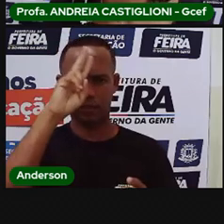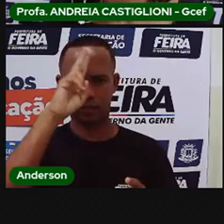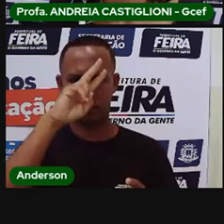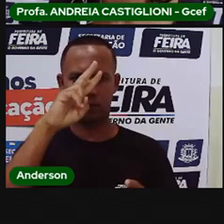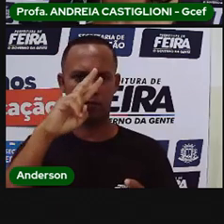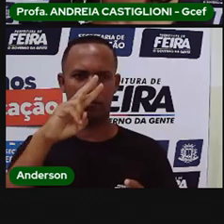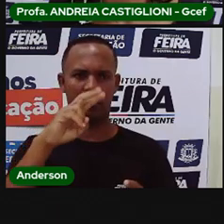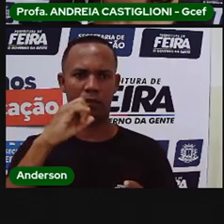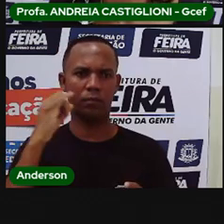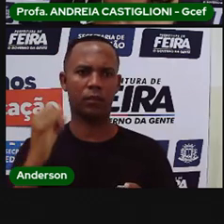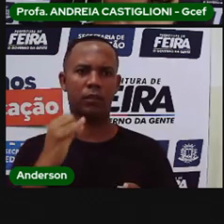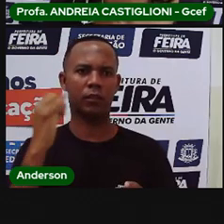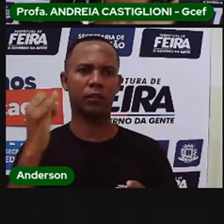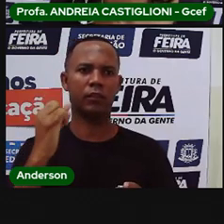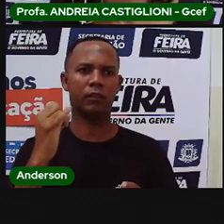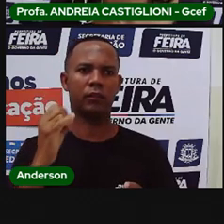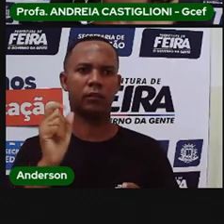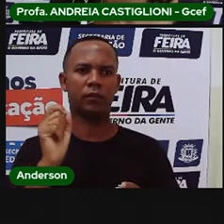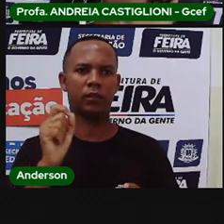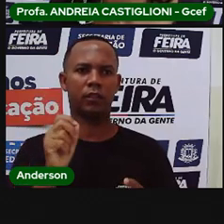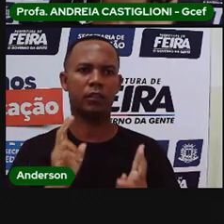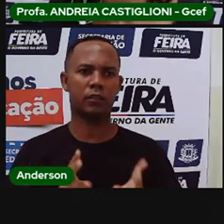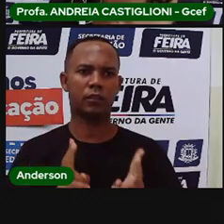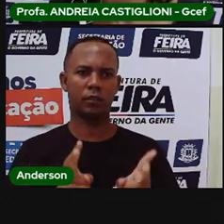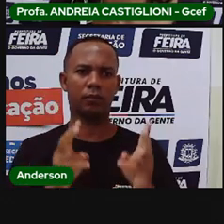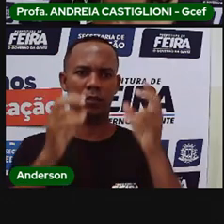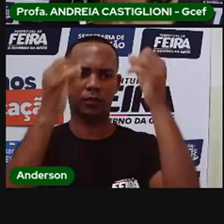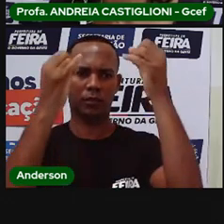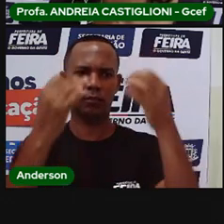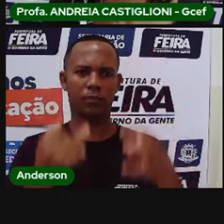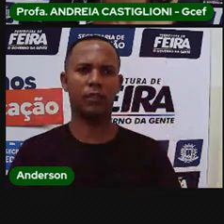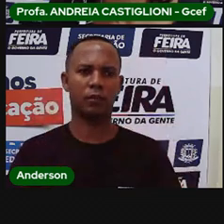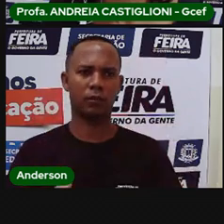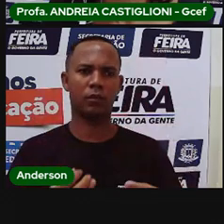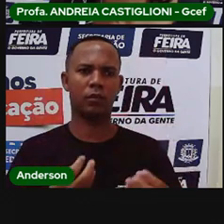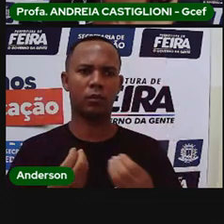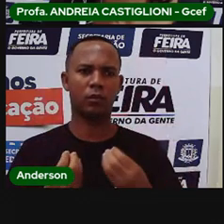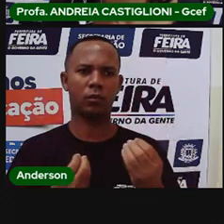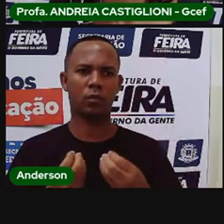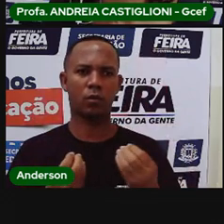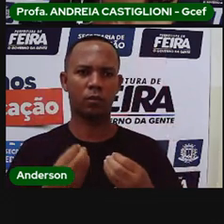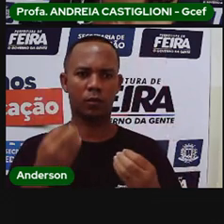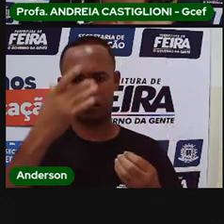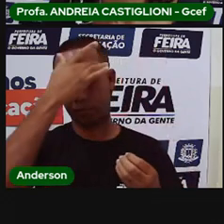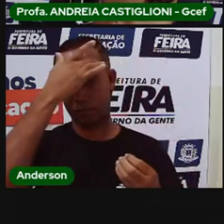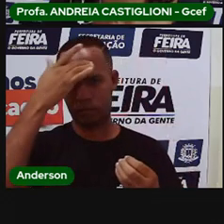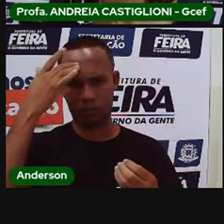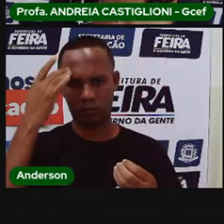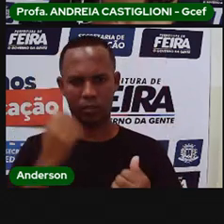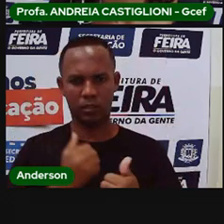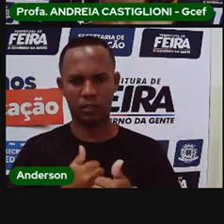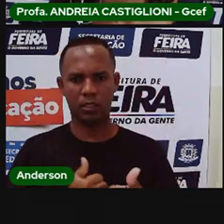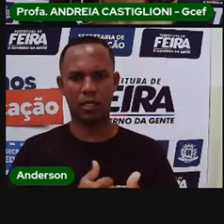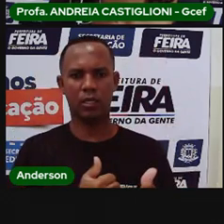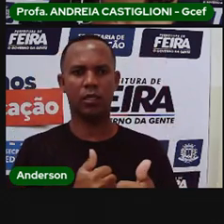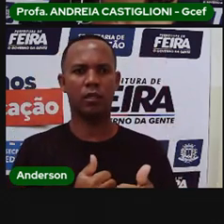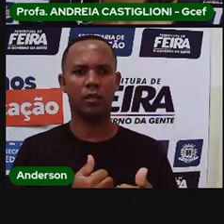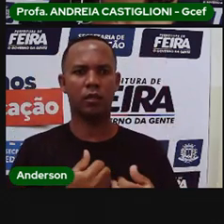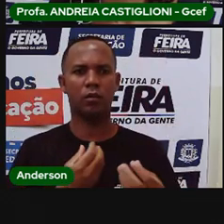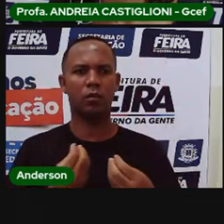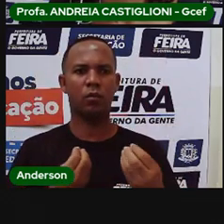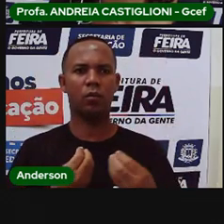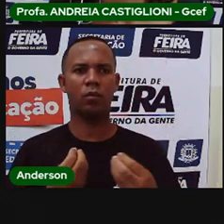uma coisa também que eu sempre falo nas minhas redes sociais e falo com as pessoas que me seguem, mantenha o